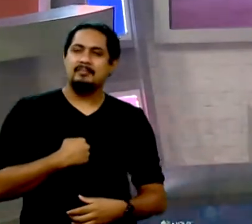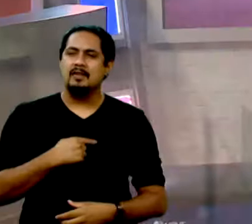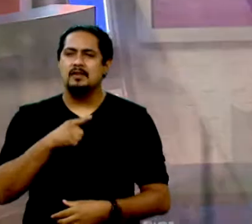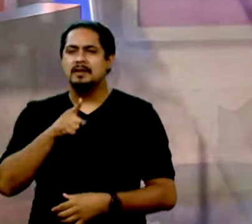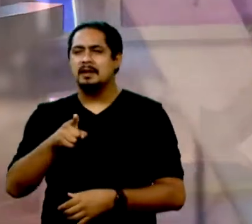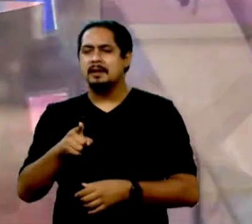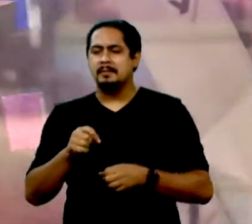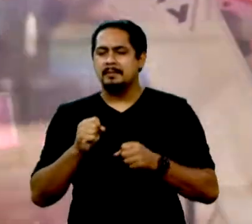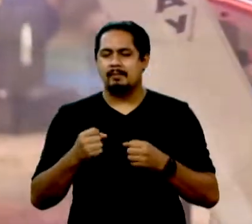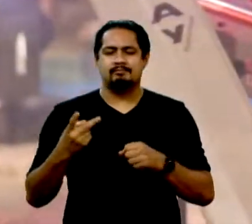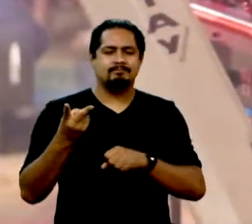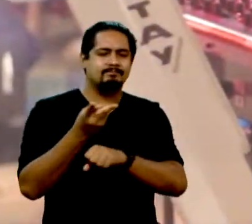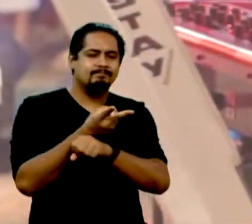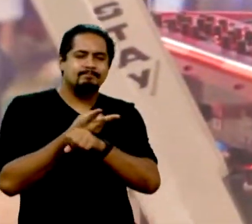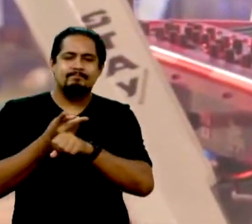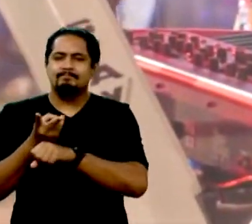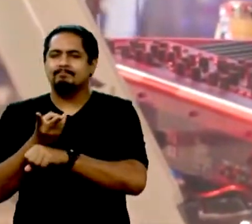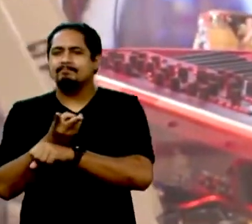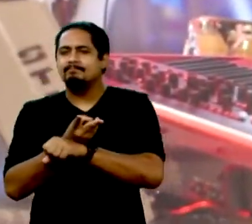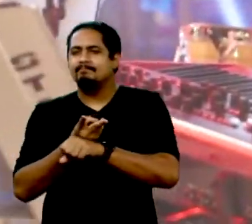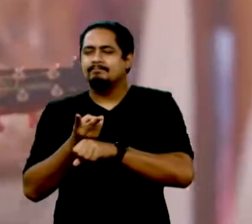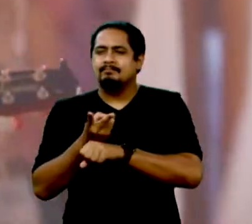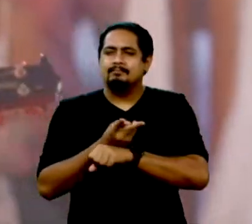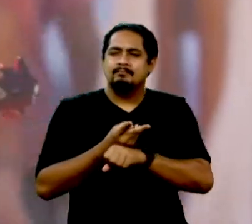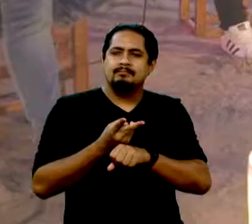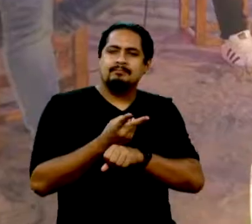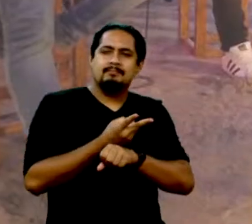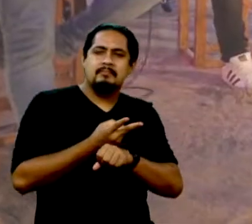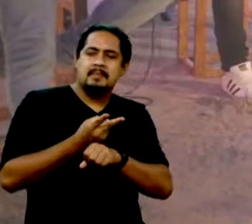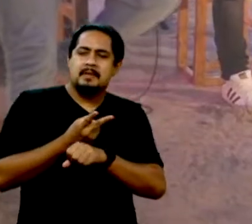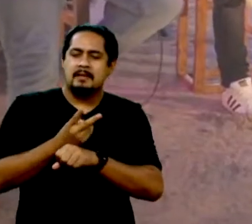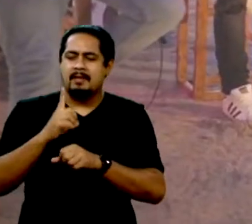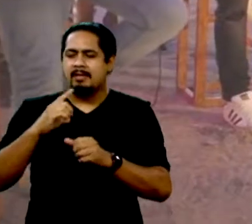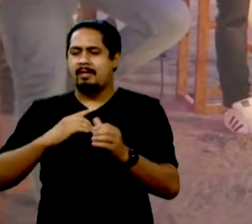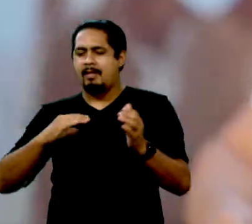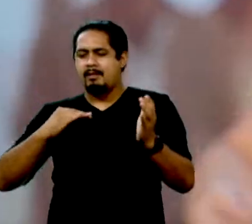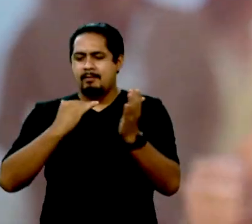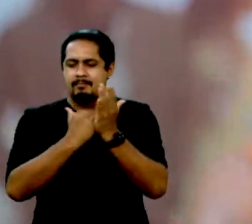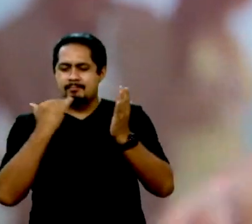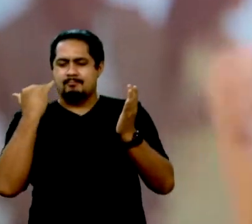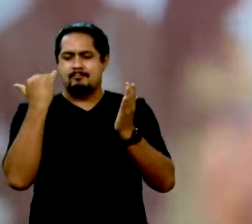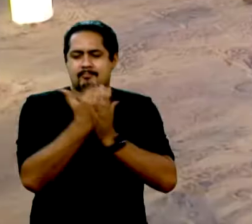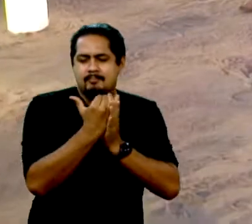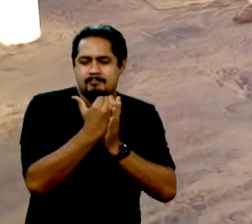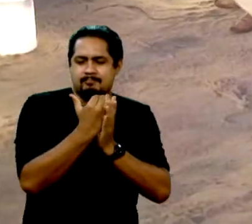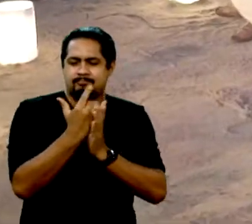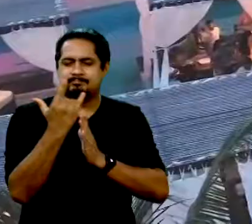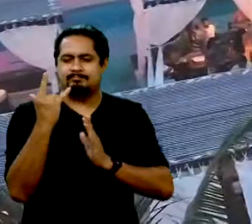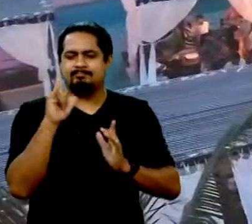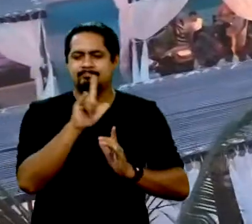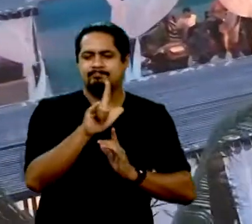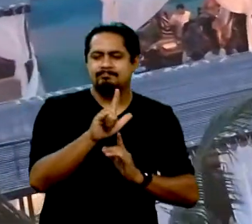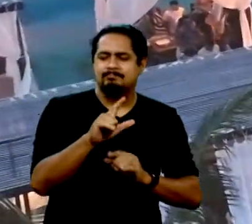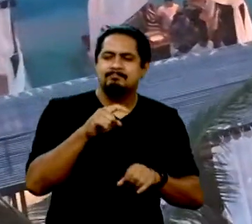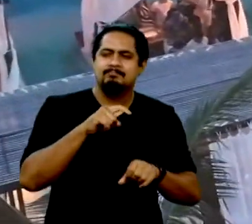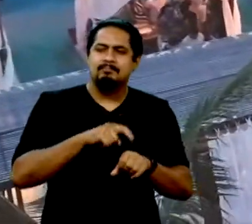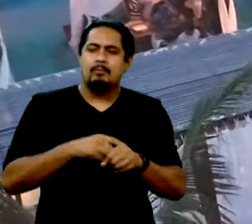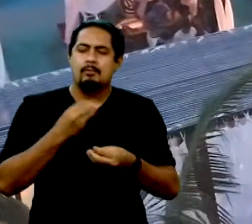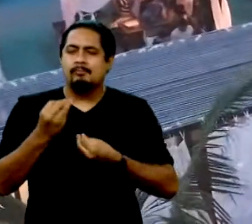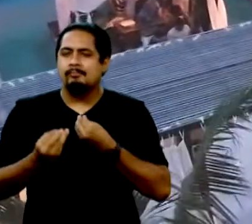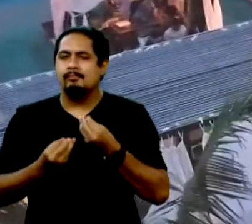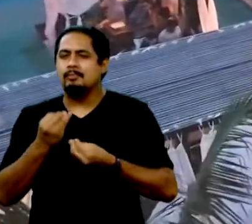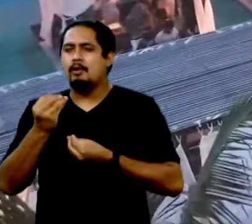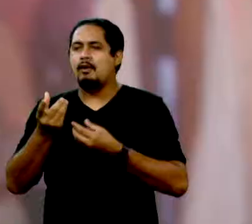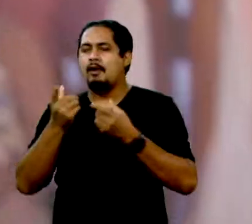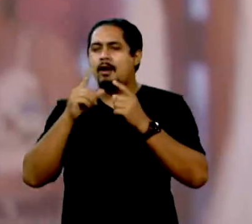Você pode procurar, mas ninguém supera o meu jeito de amar. Só eu te levo ao